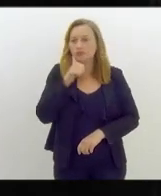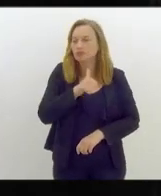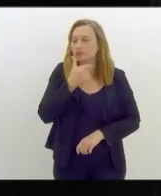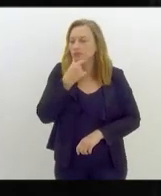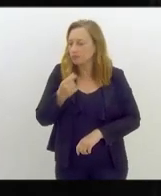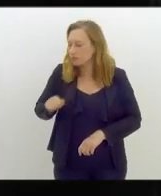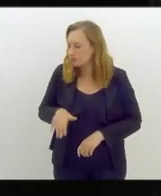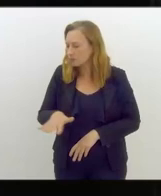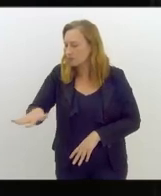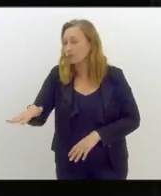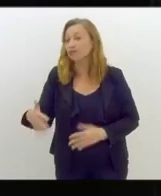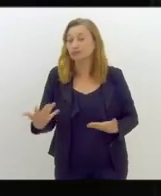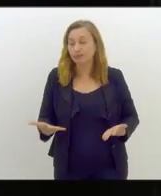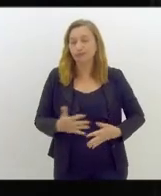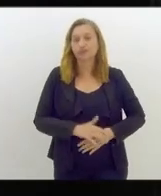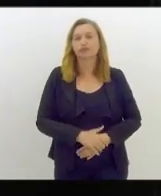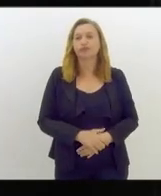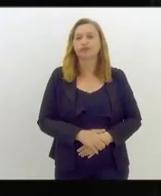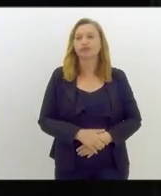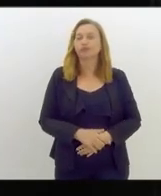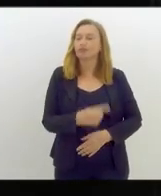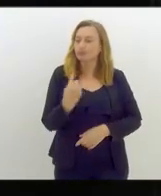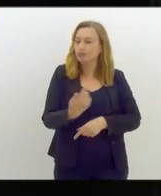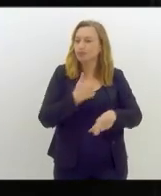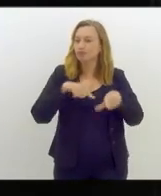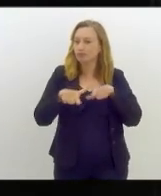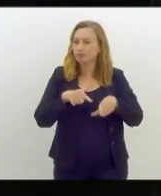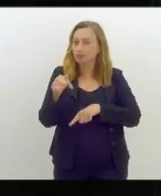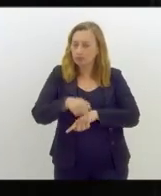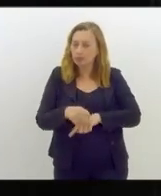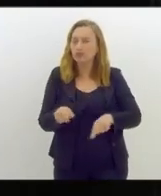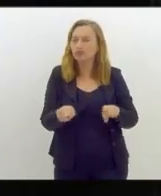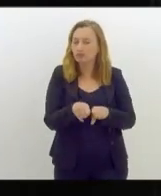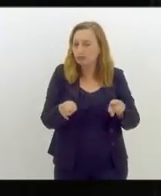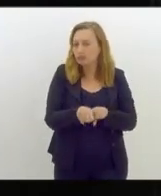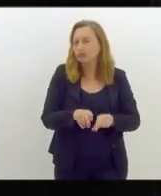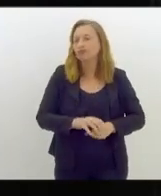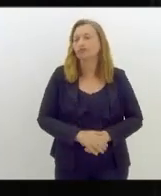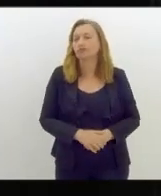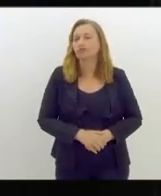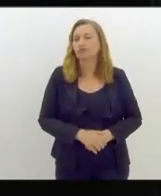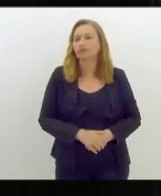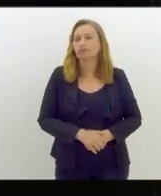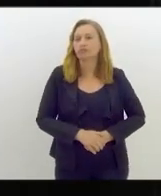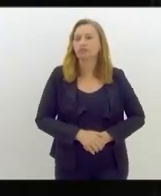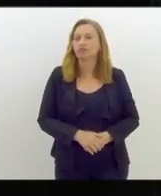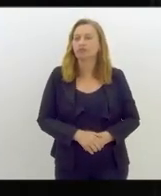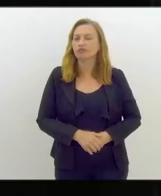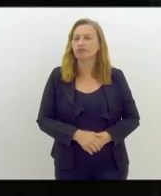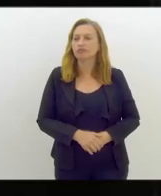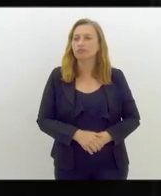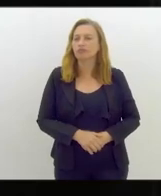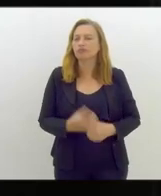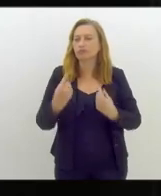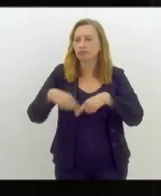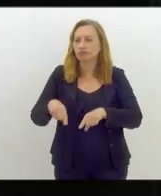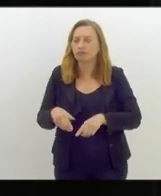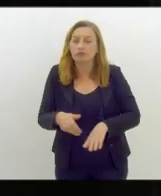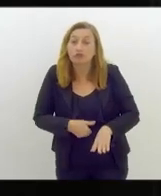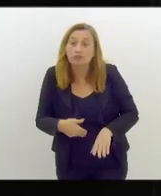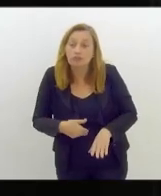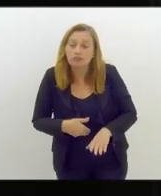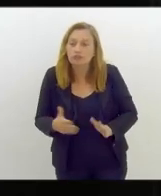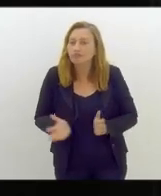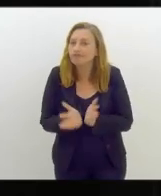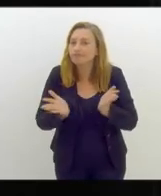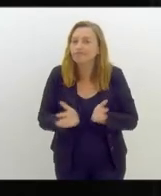das favelas e periferias. O nosso trabalho aqui também se consolidou essencialmente no combate à fome, à